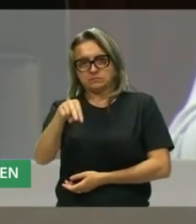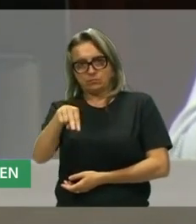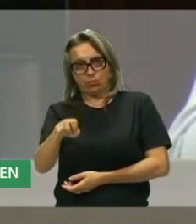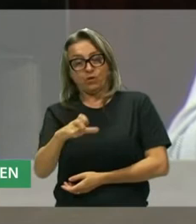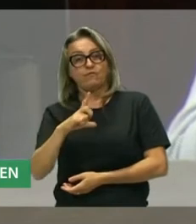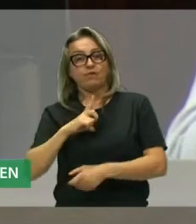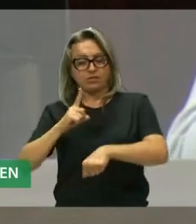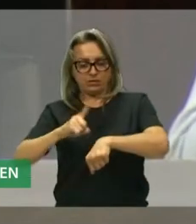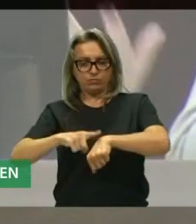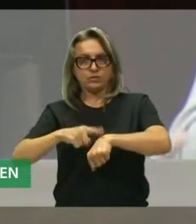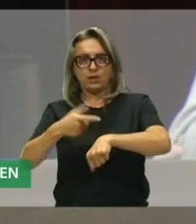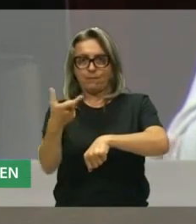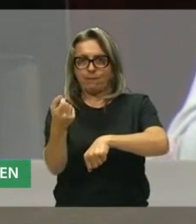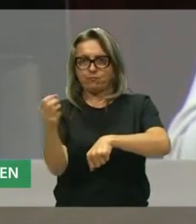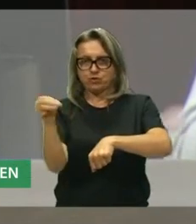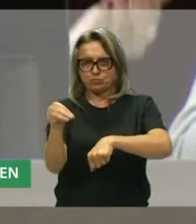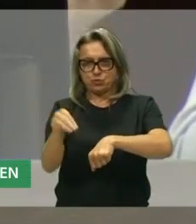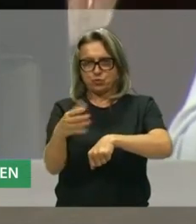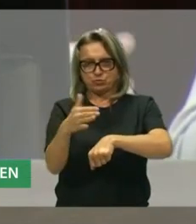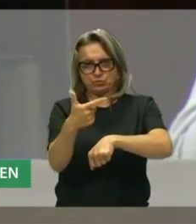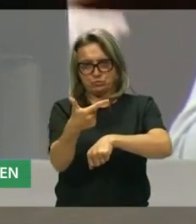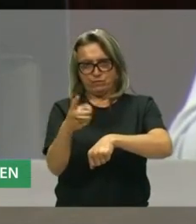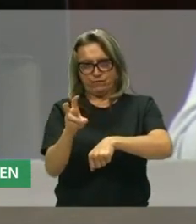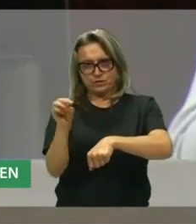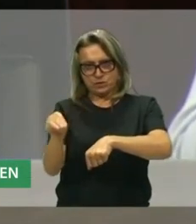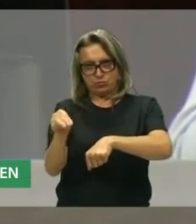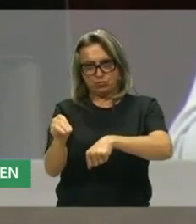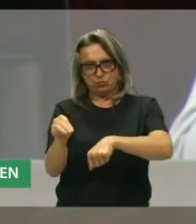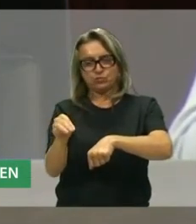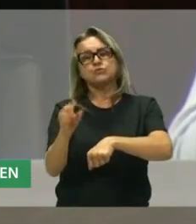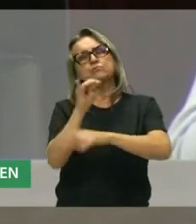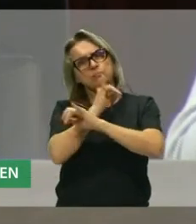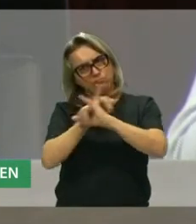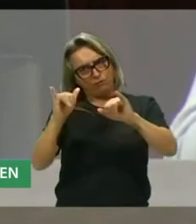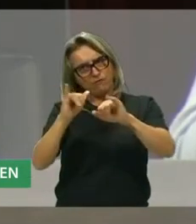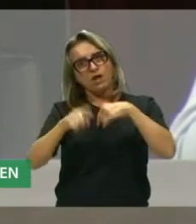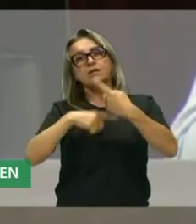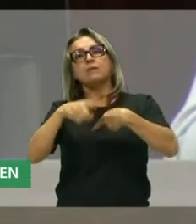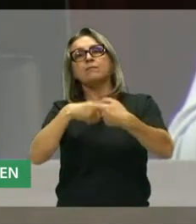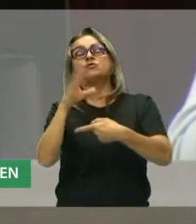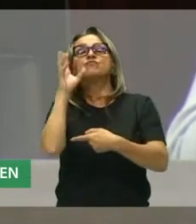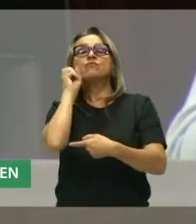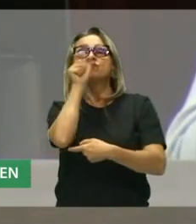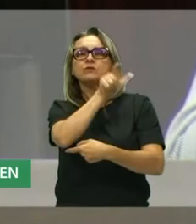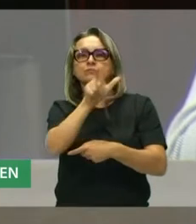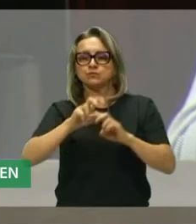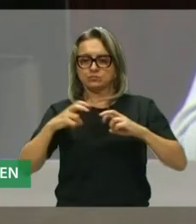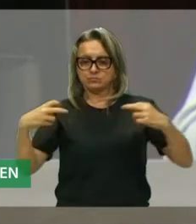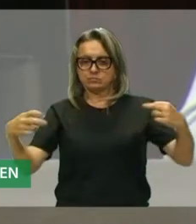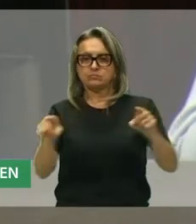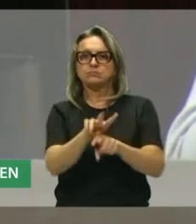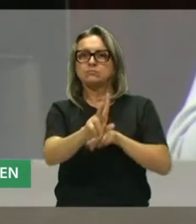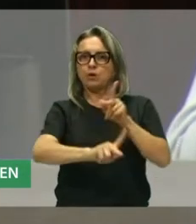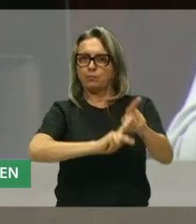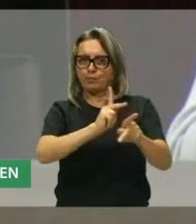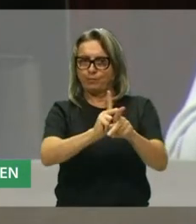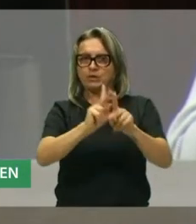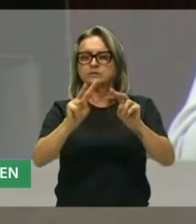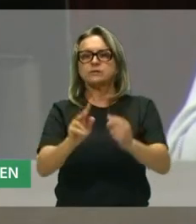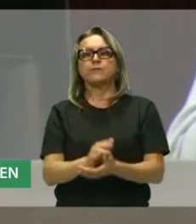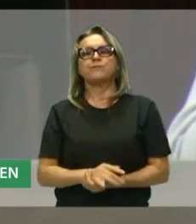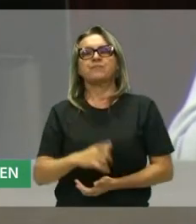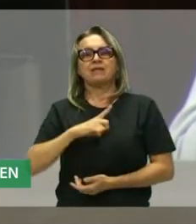do hospital e depois nós ouviremos aqueles que estão na mesa e também a população que nos assiste aqui. Sendo